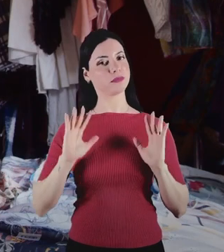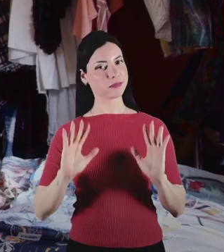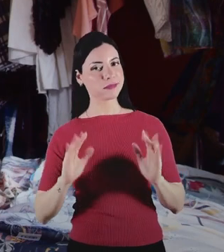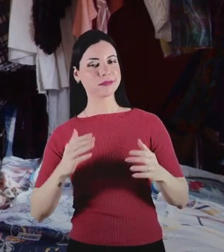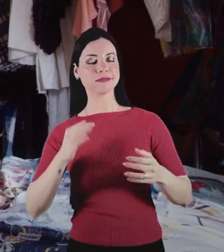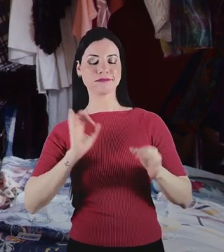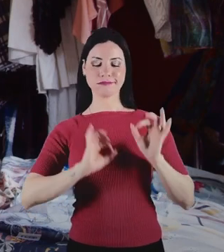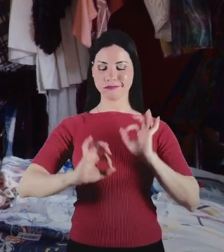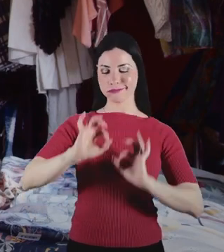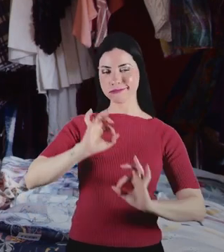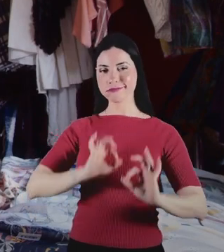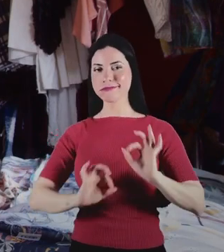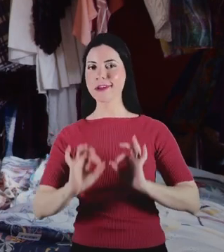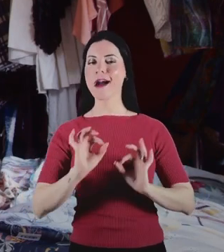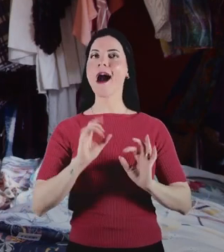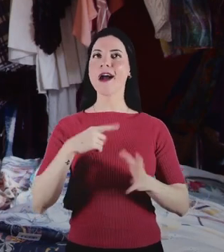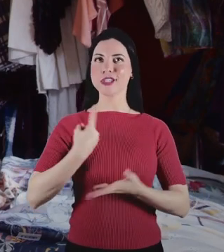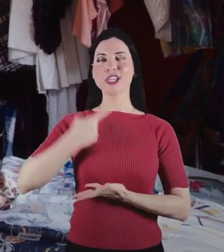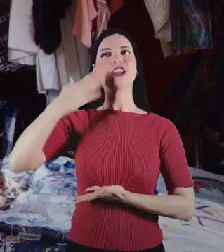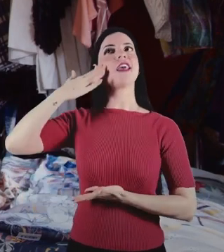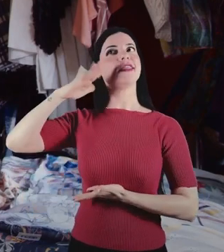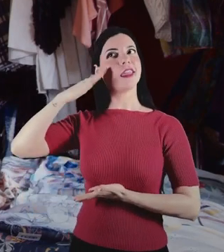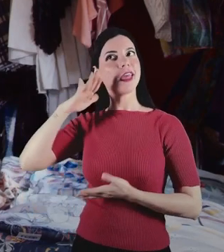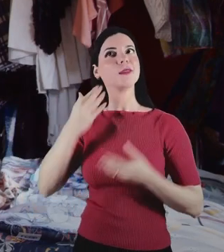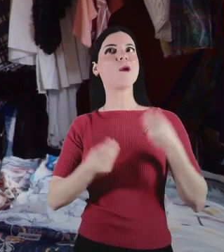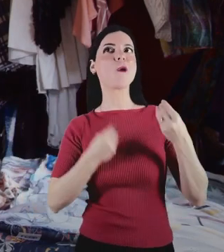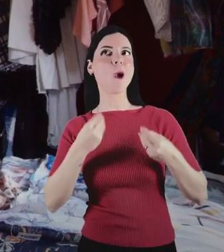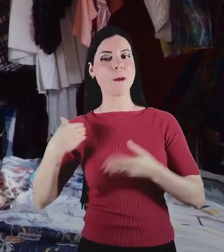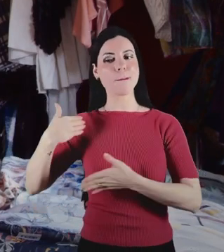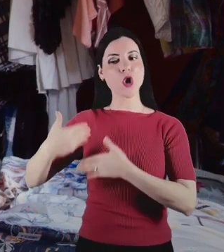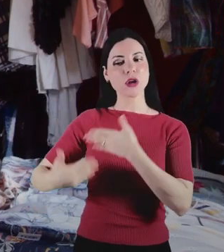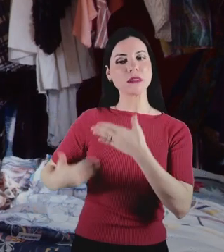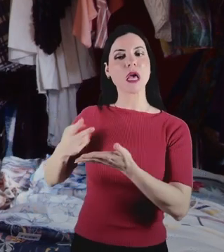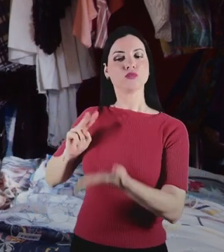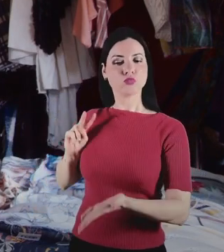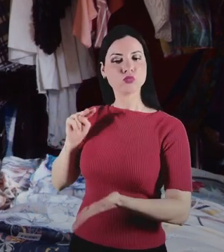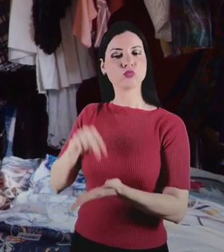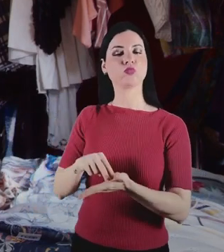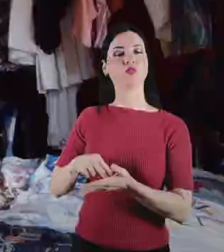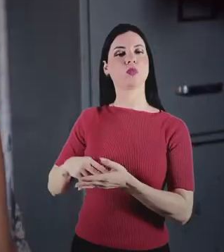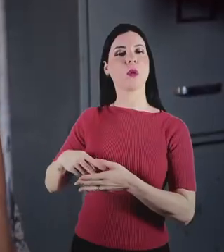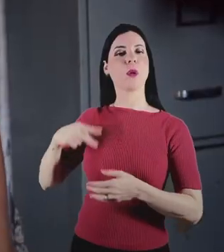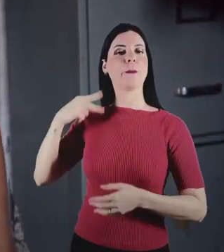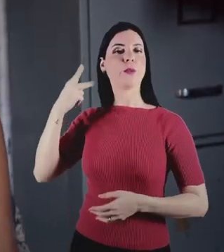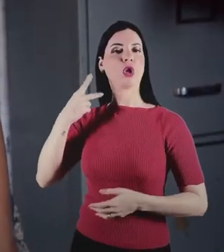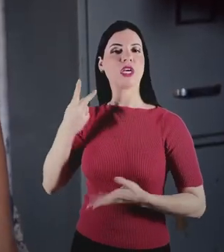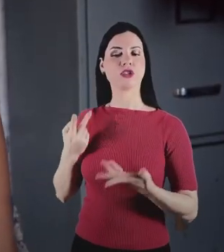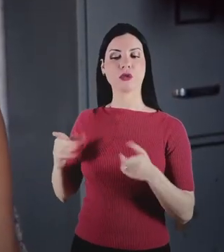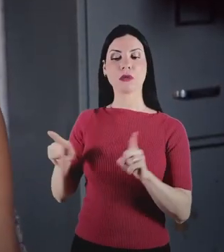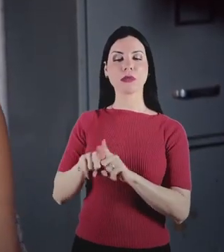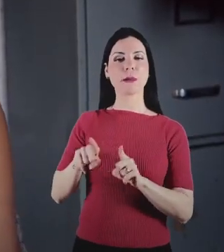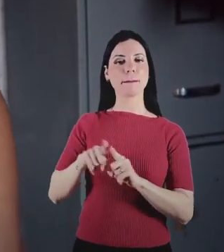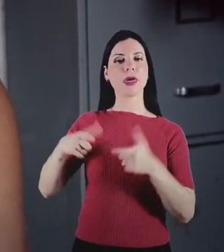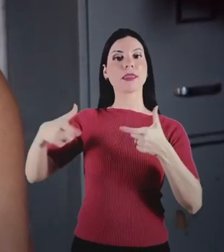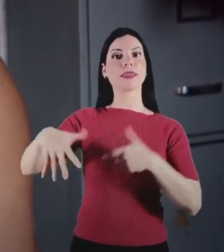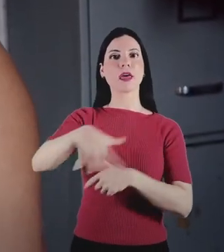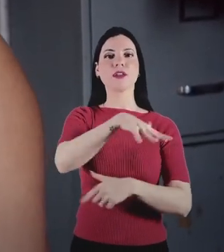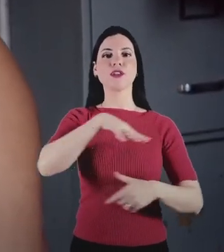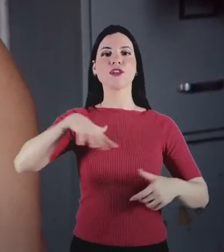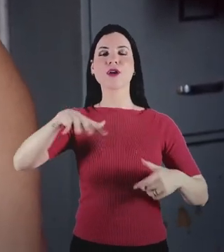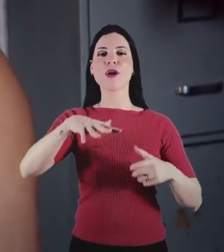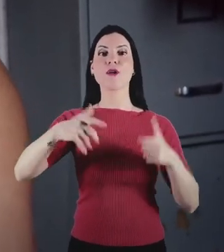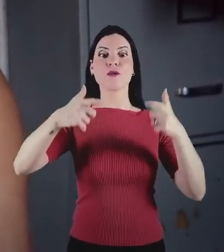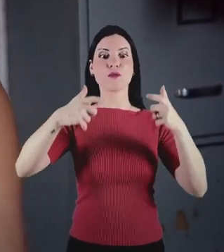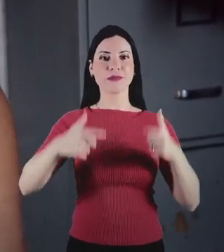gente foi entendendo o nosso processo político também e de atuação dentro do território aqui